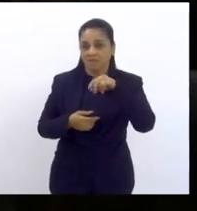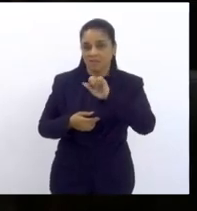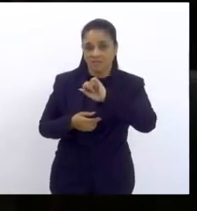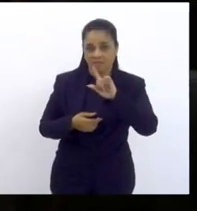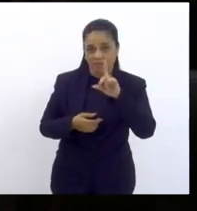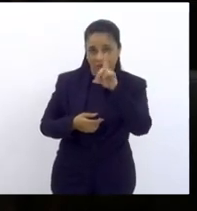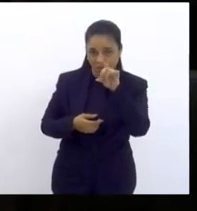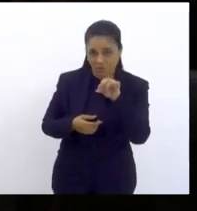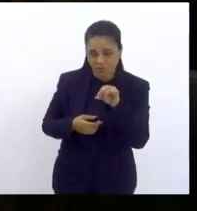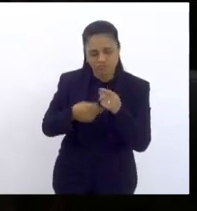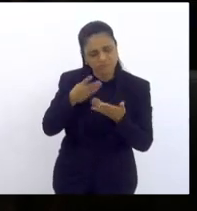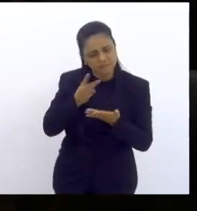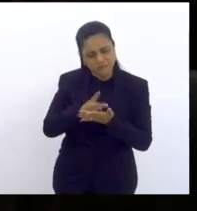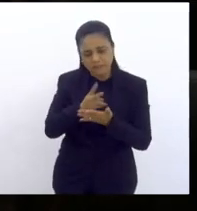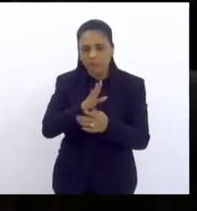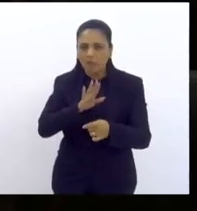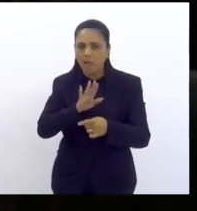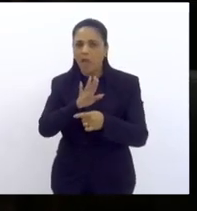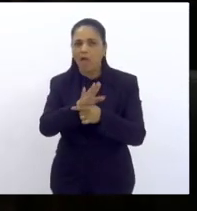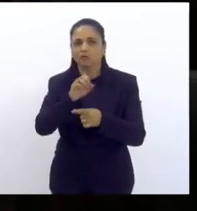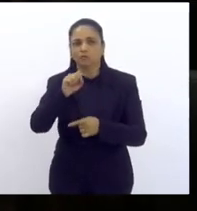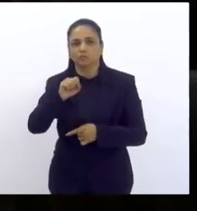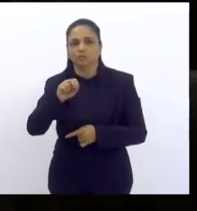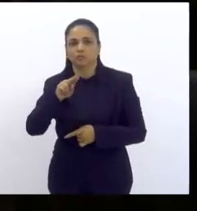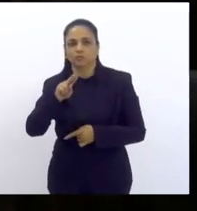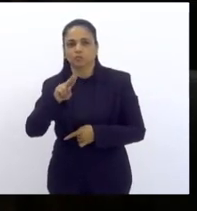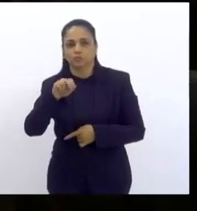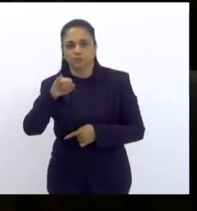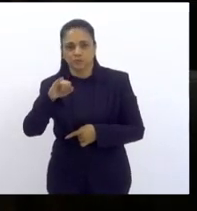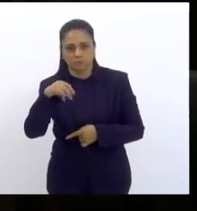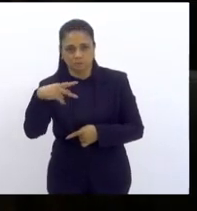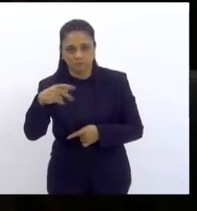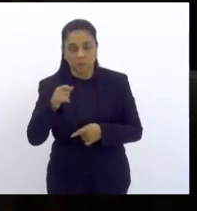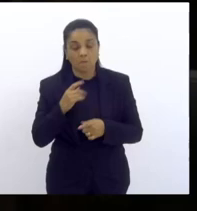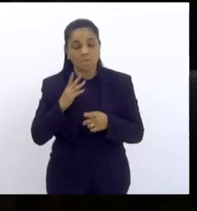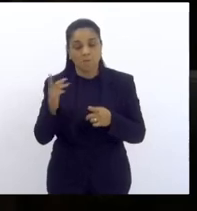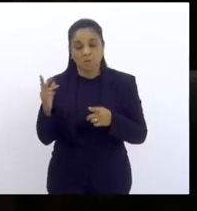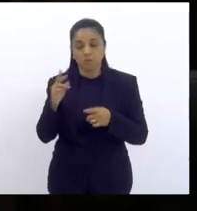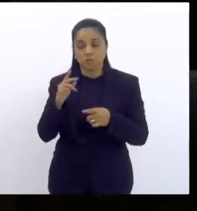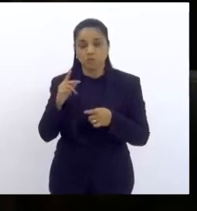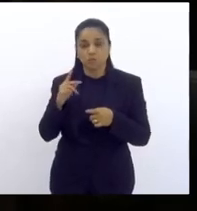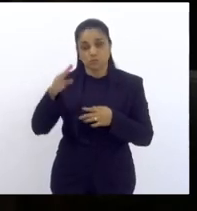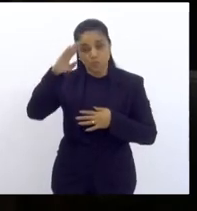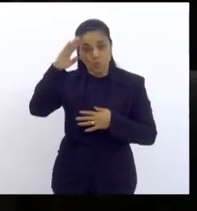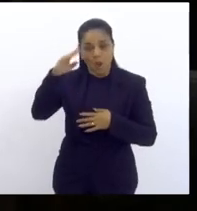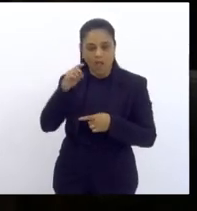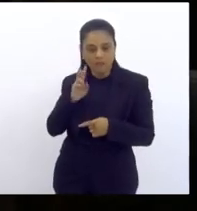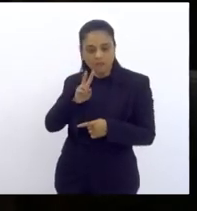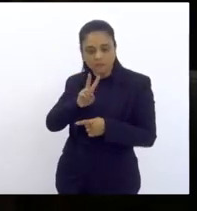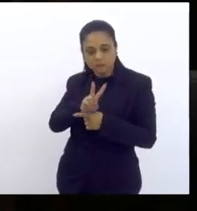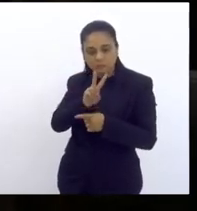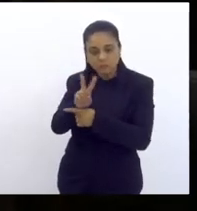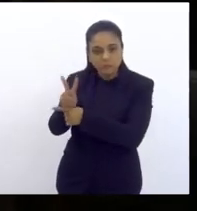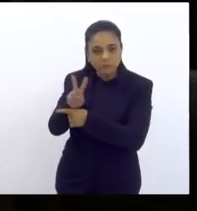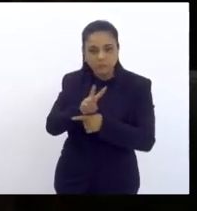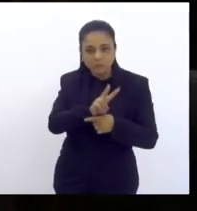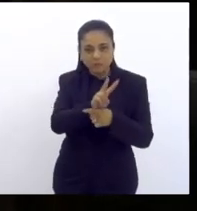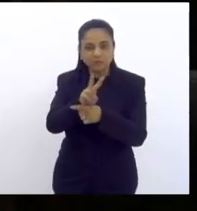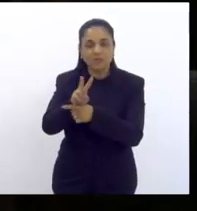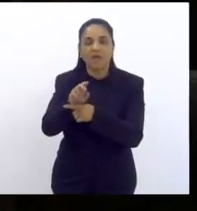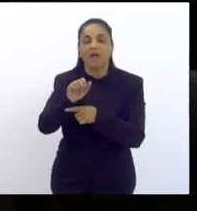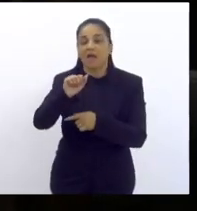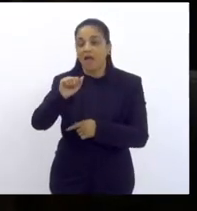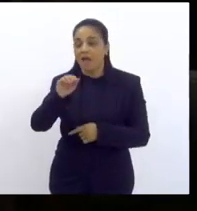pela suipa aqui a nossa os meus Guardiões que são nossa querida Abigail